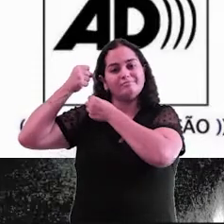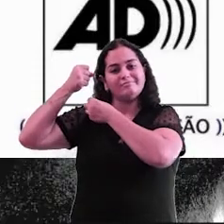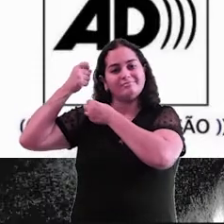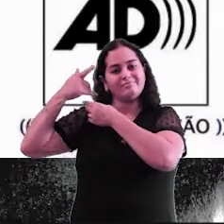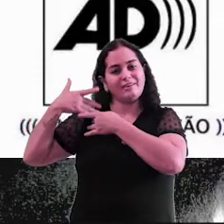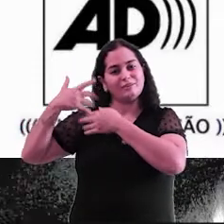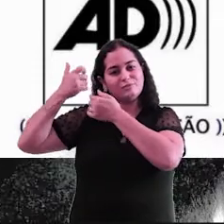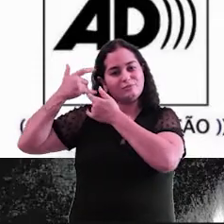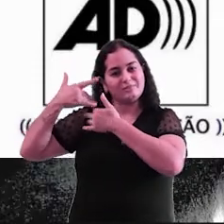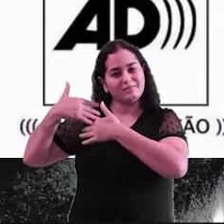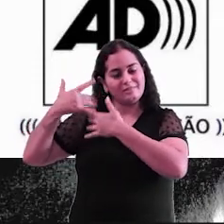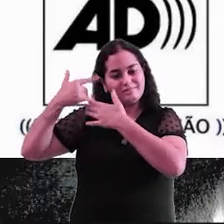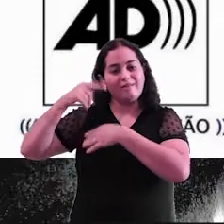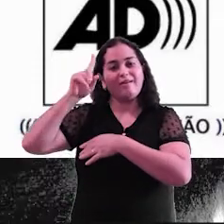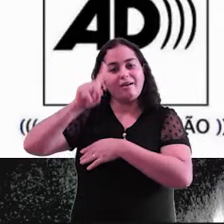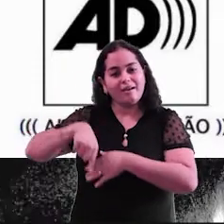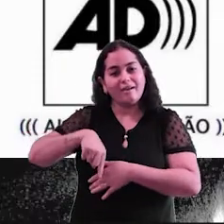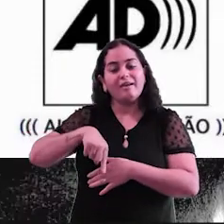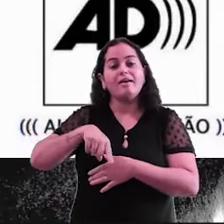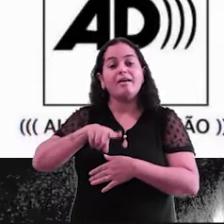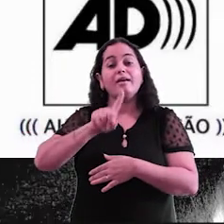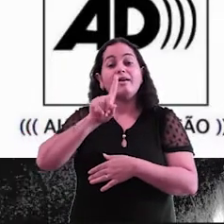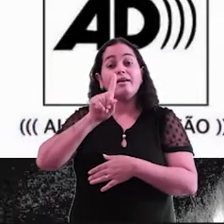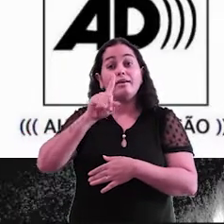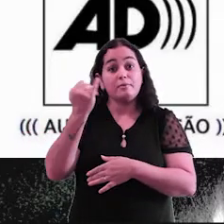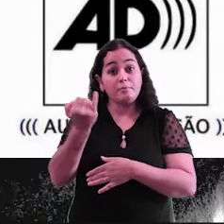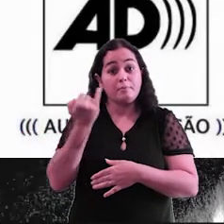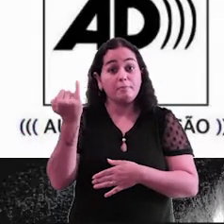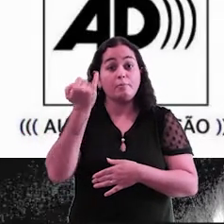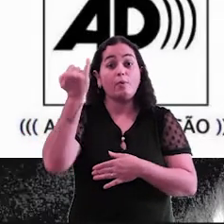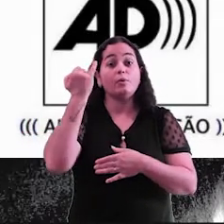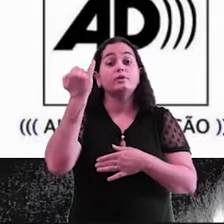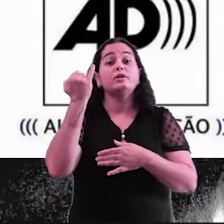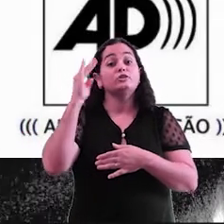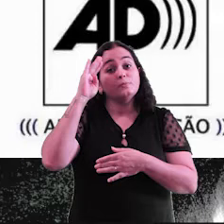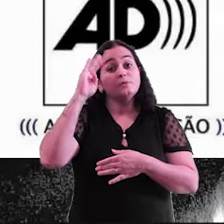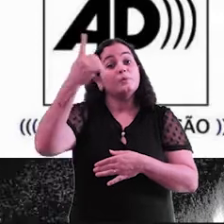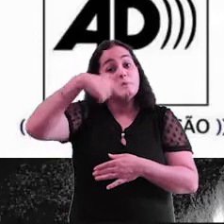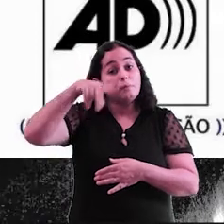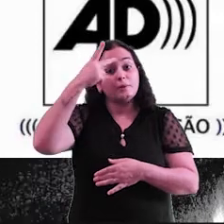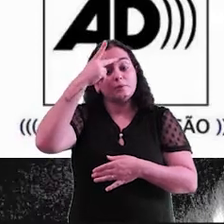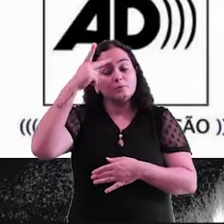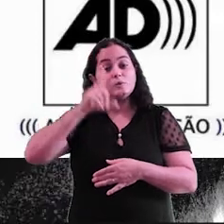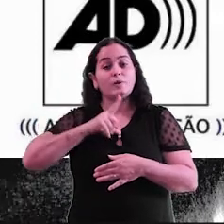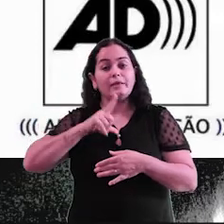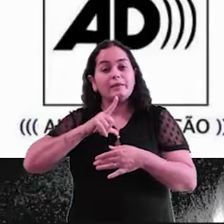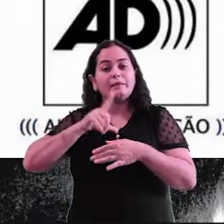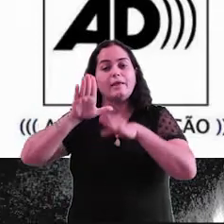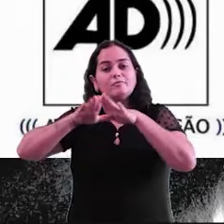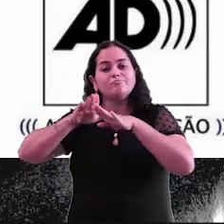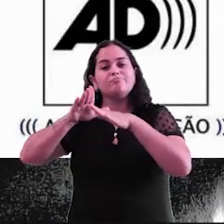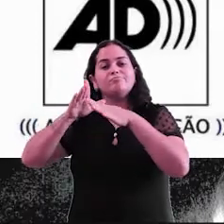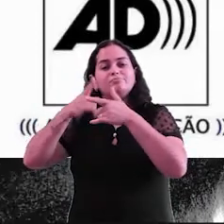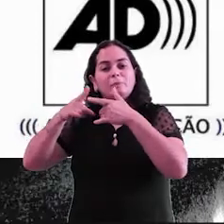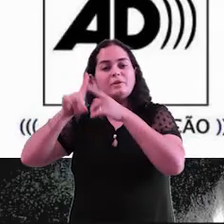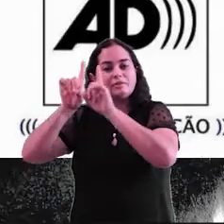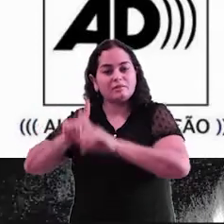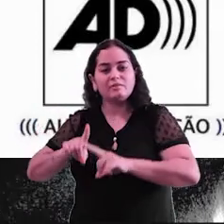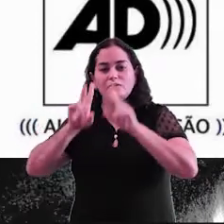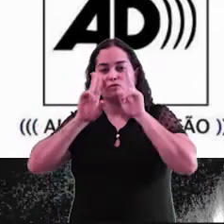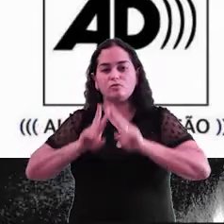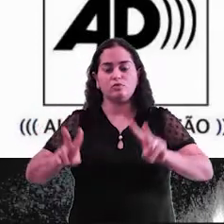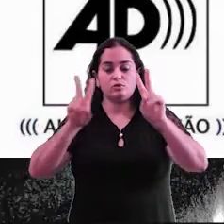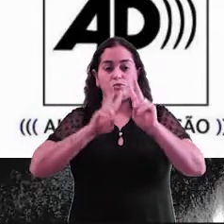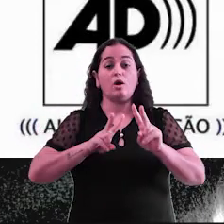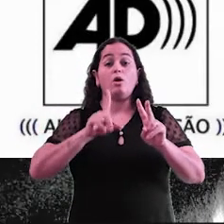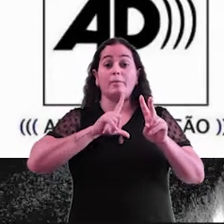mas ela também atende outros públicos, por exemplo, públicos com baixa visão, públicos com deficiência intelectual, né,